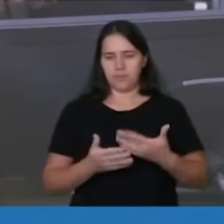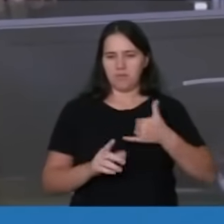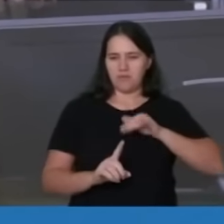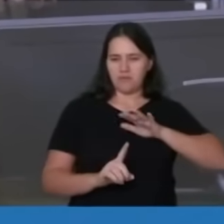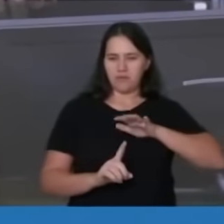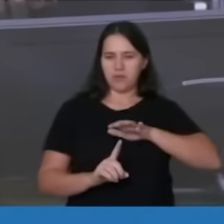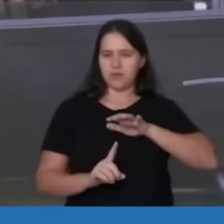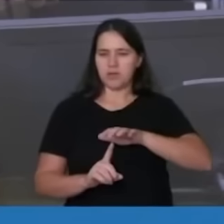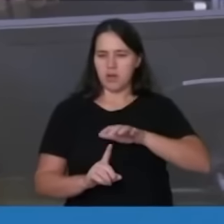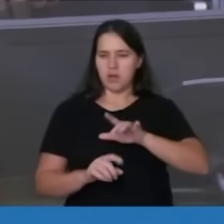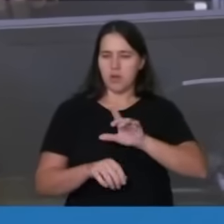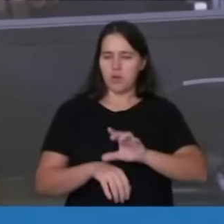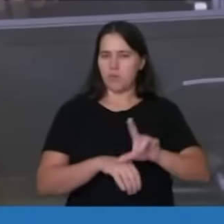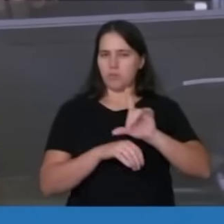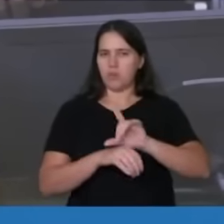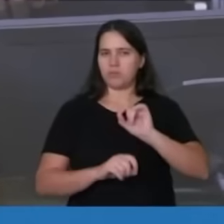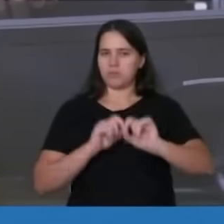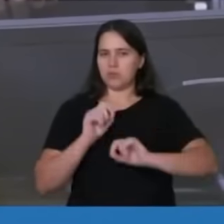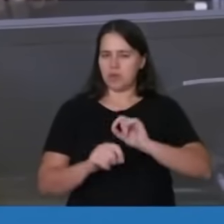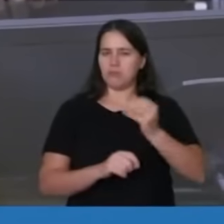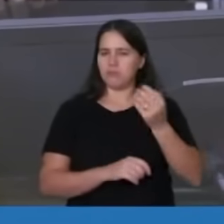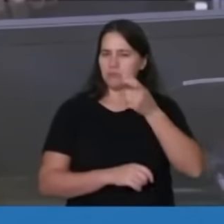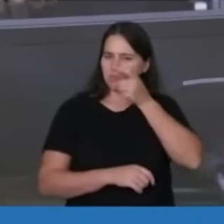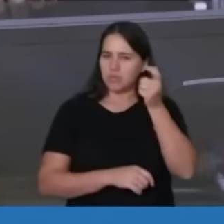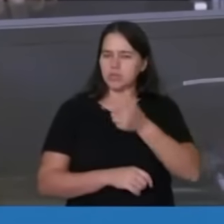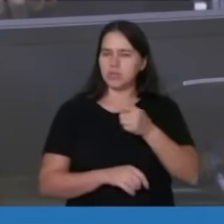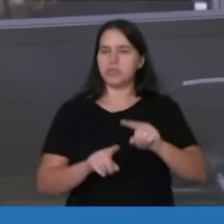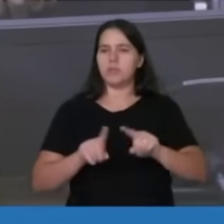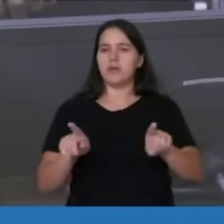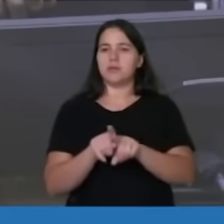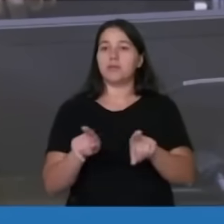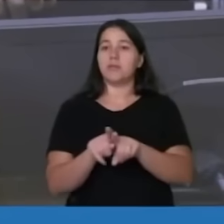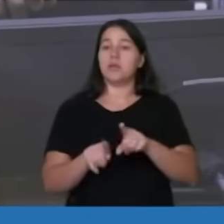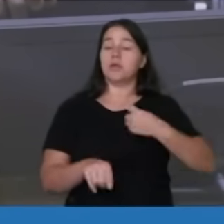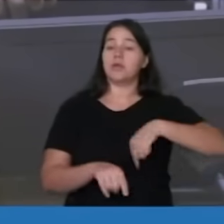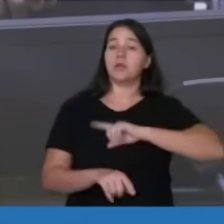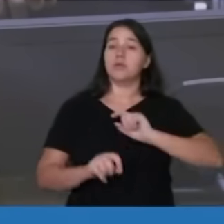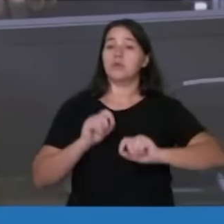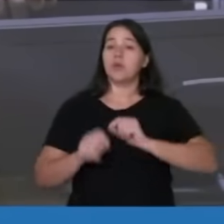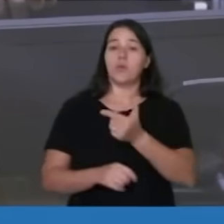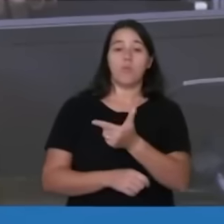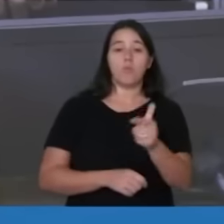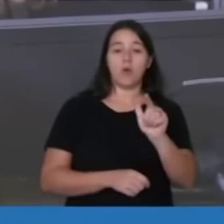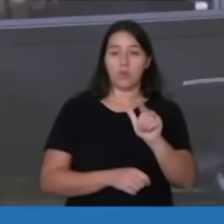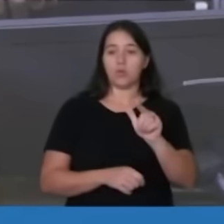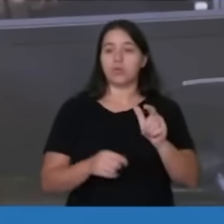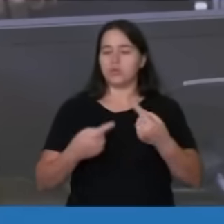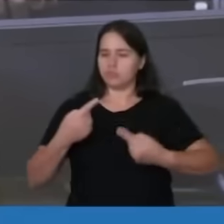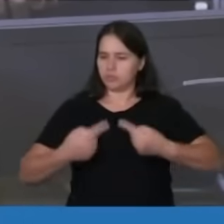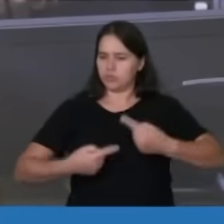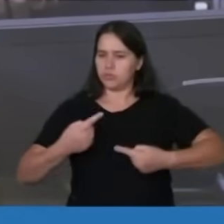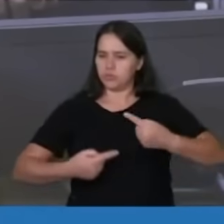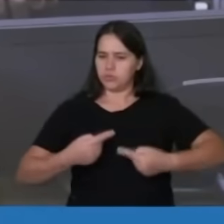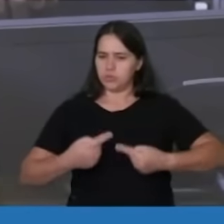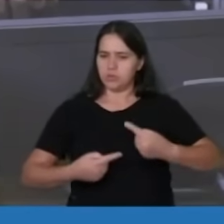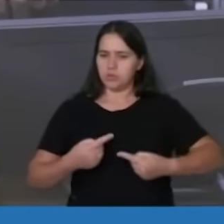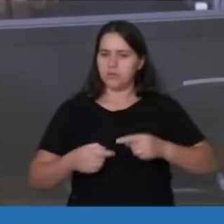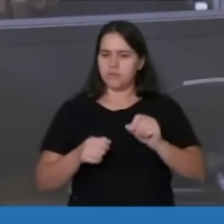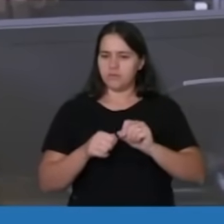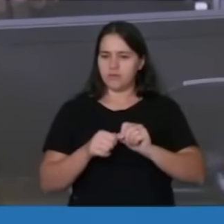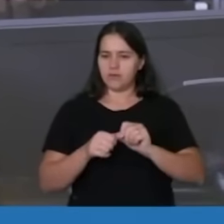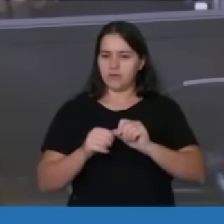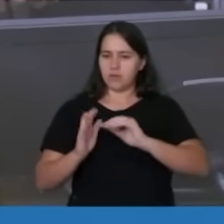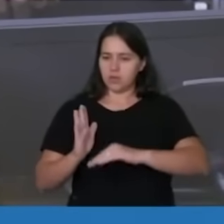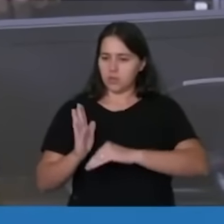interessante de financiamento público de campanhas, nós estamos também a precipitar uma outra grande discussão que nós haveremos de fazer, e no Senado